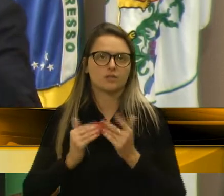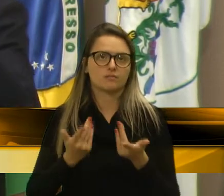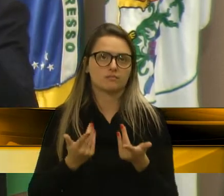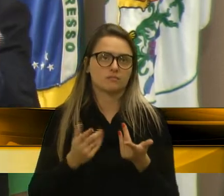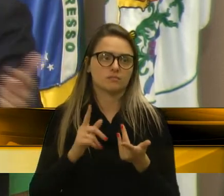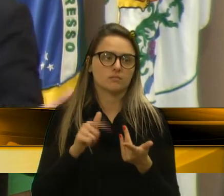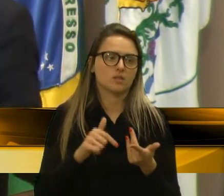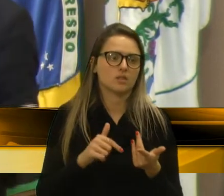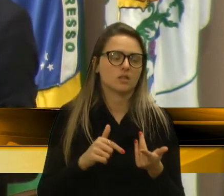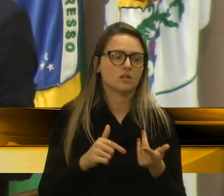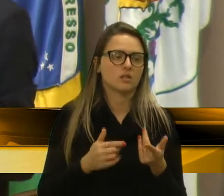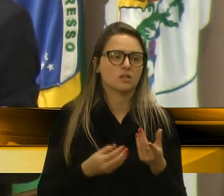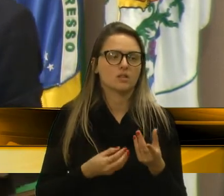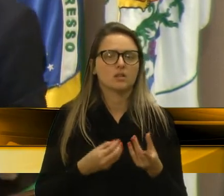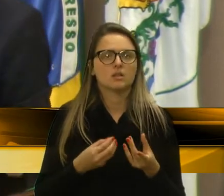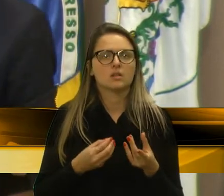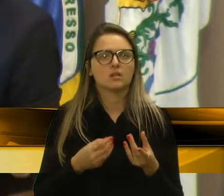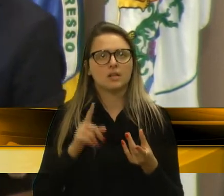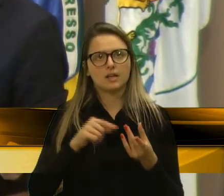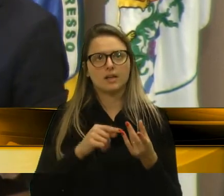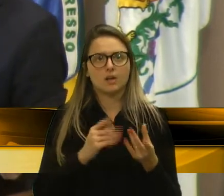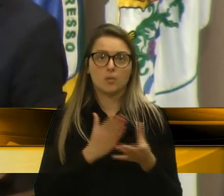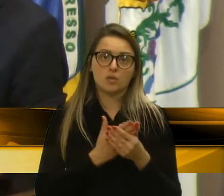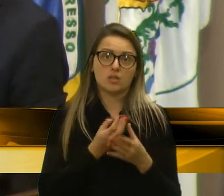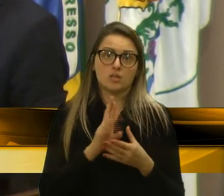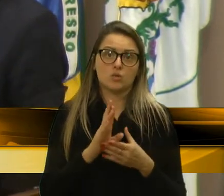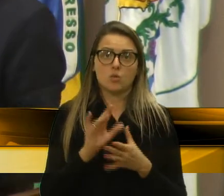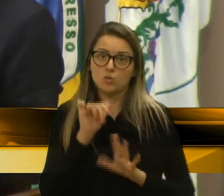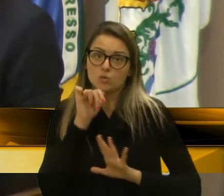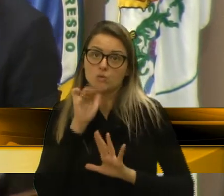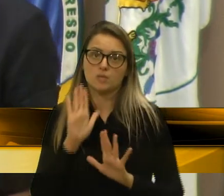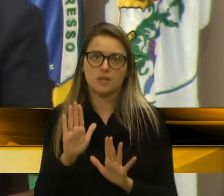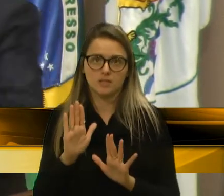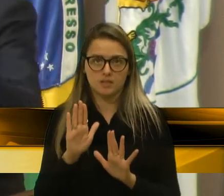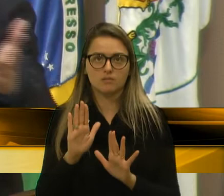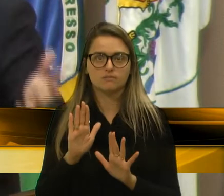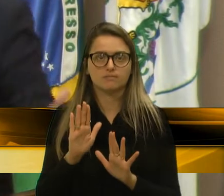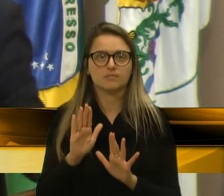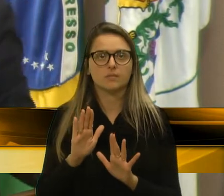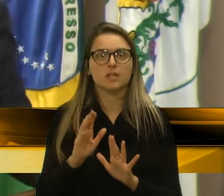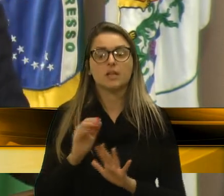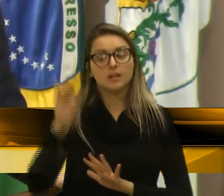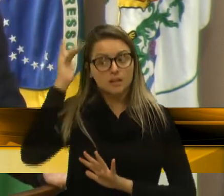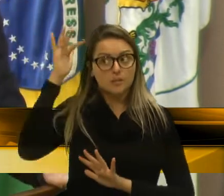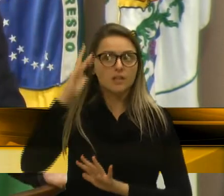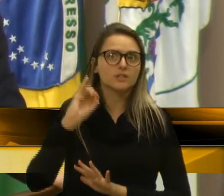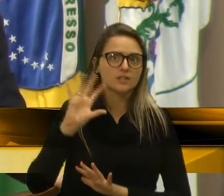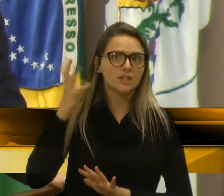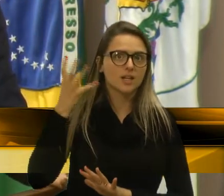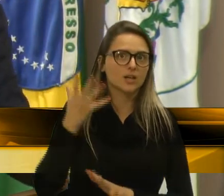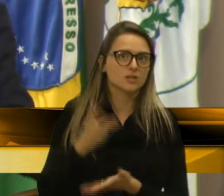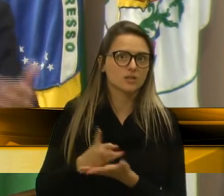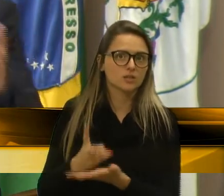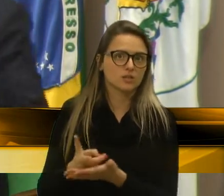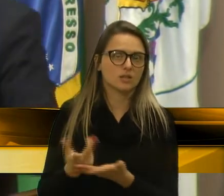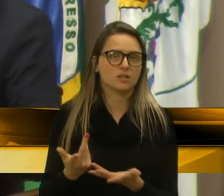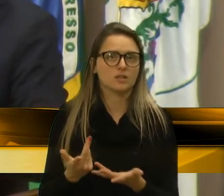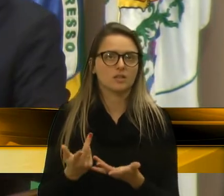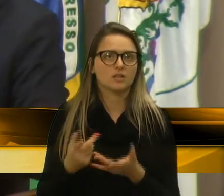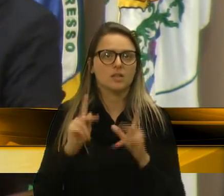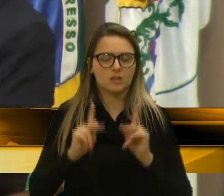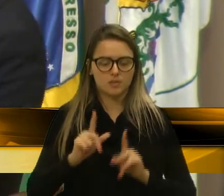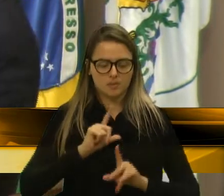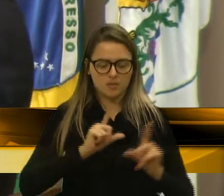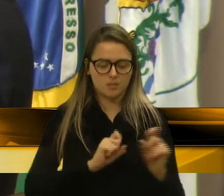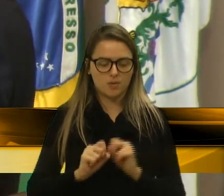escrita, suspensão ou cassação. Né? Até porque, imagina se a moda pegar a pessoa investida num cargo público